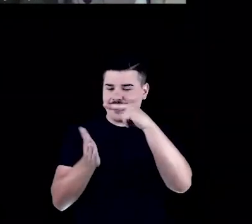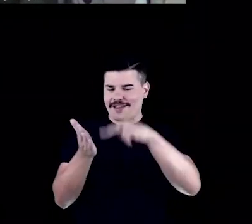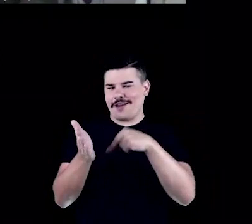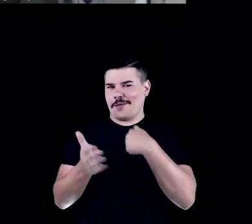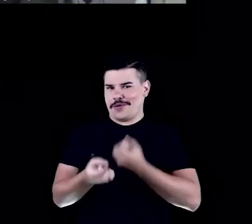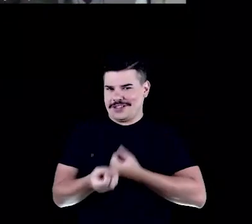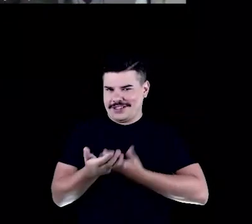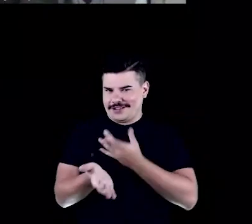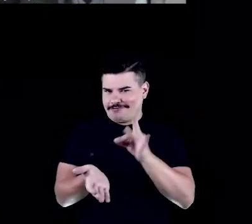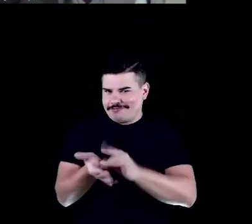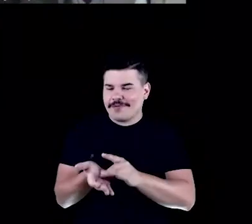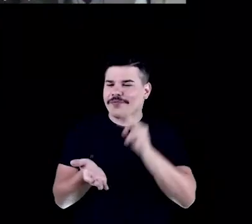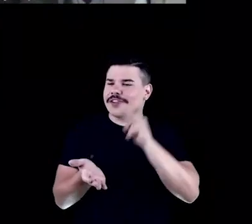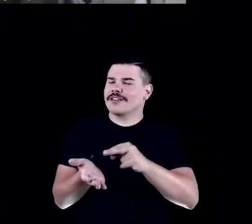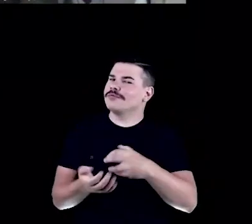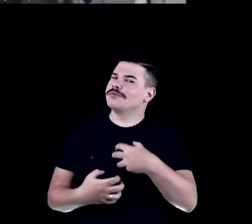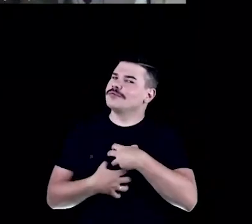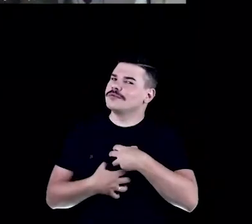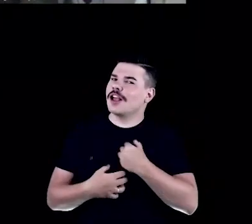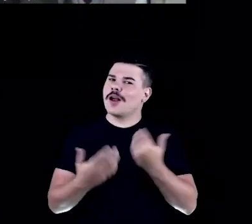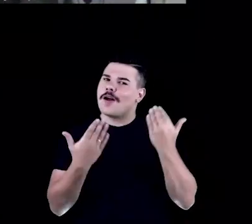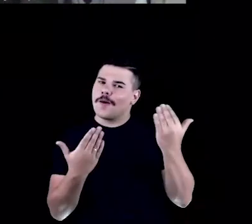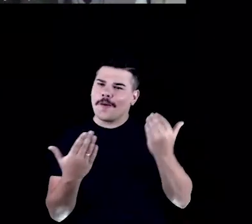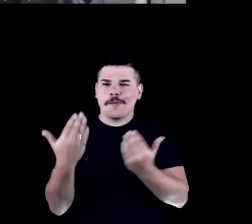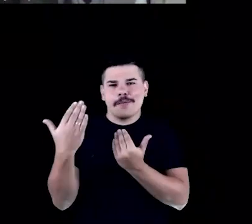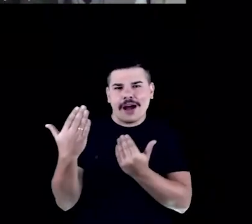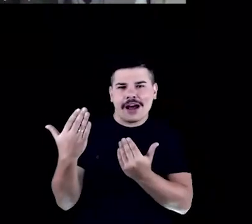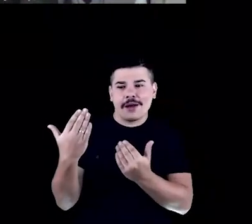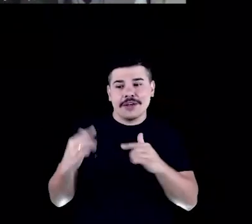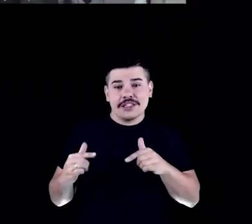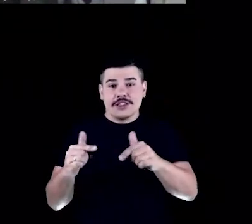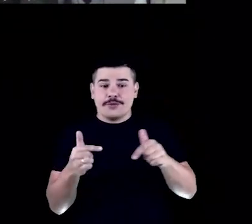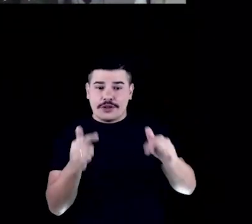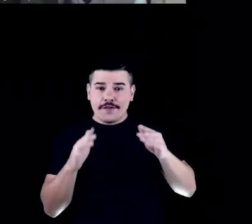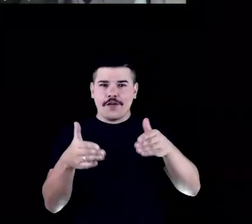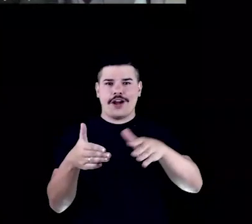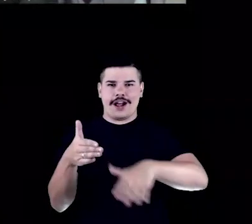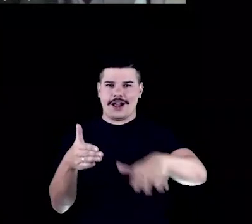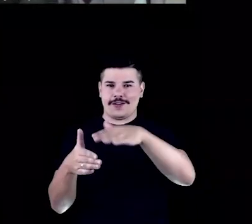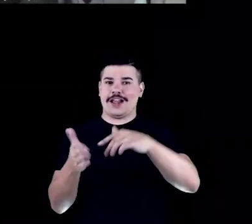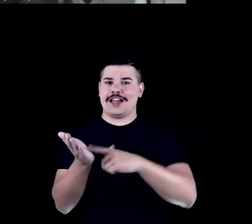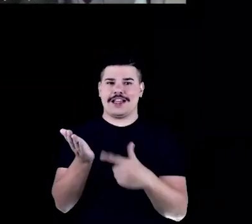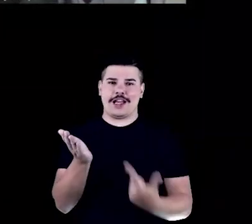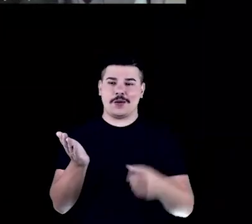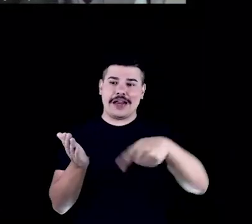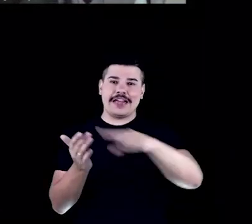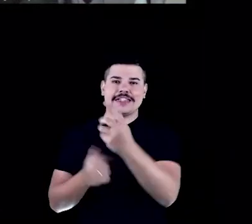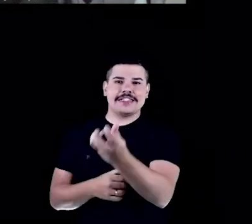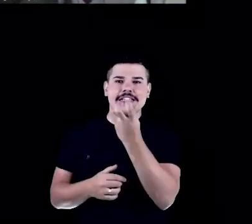da poesia concreta, que ela é meio hermética, né, assim, se você for comparar na disputa da literatura aí, quando querem